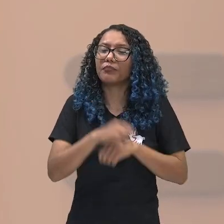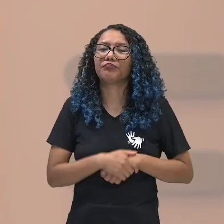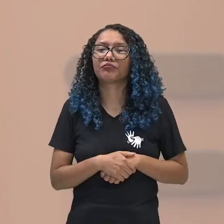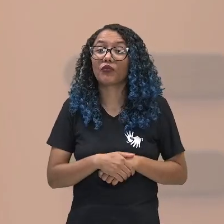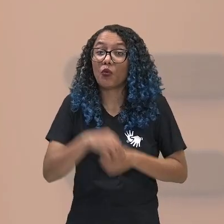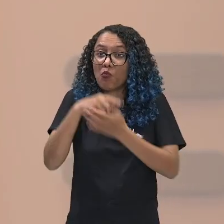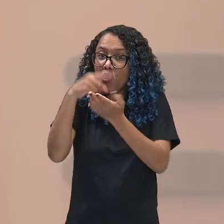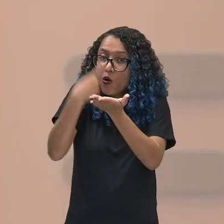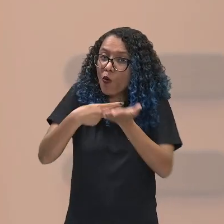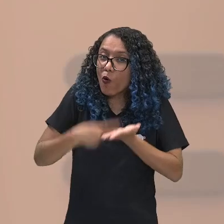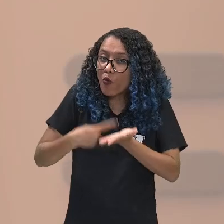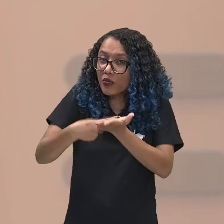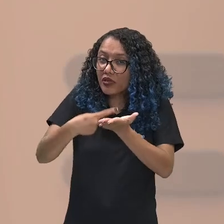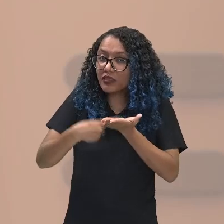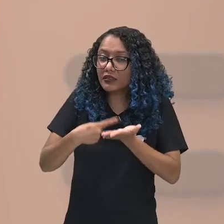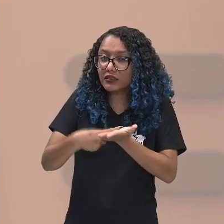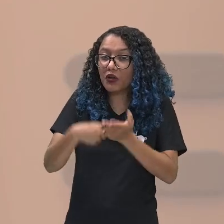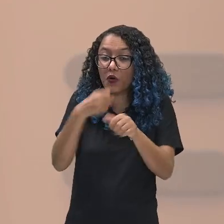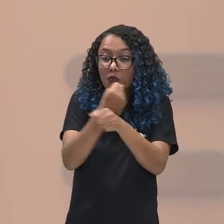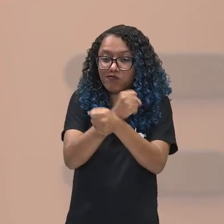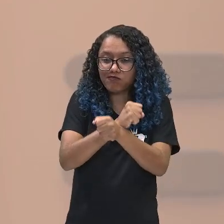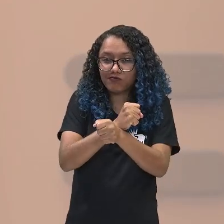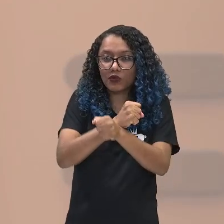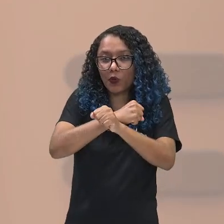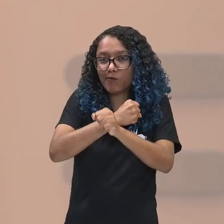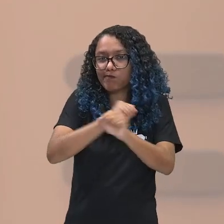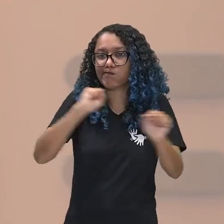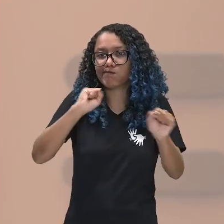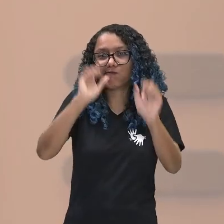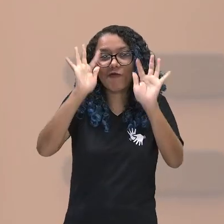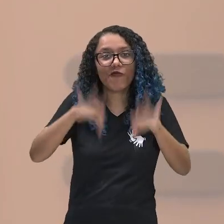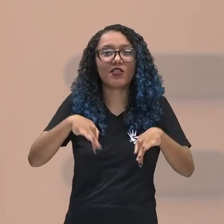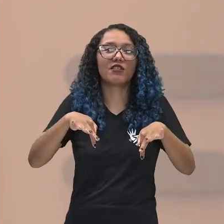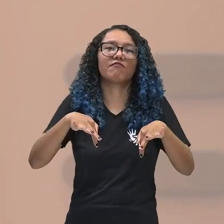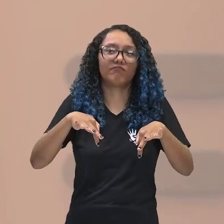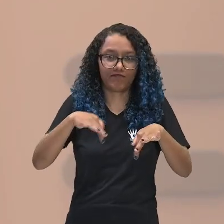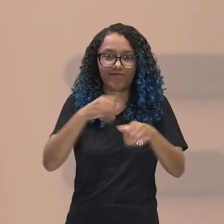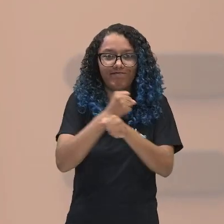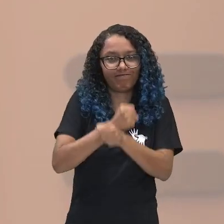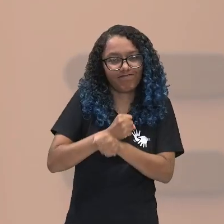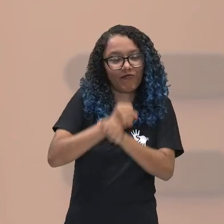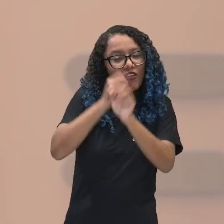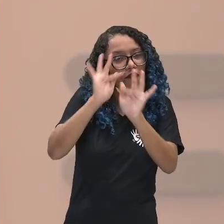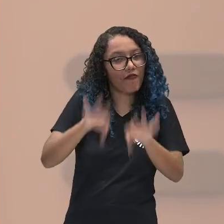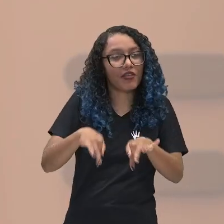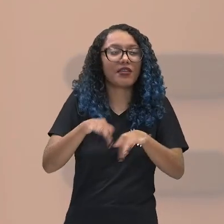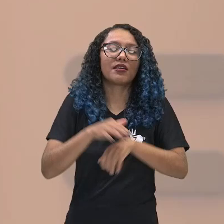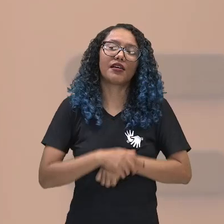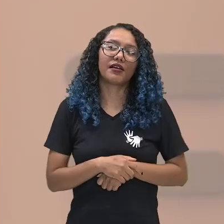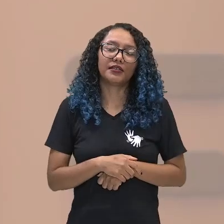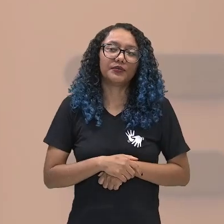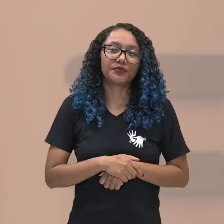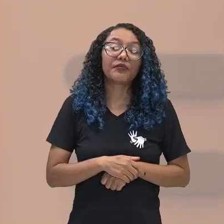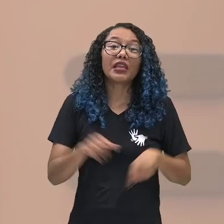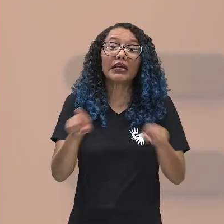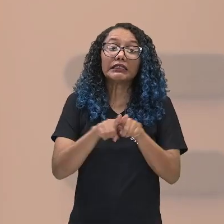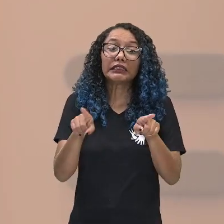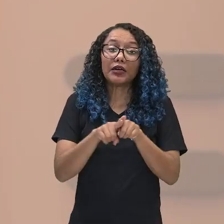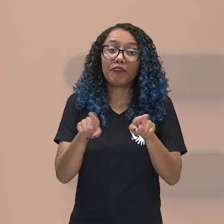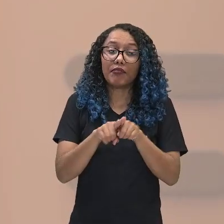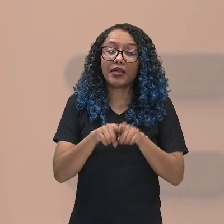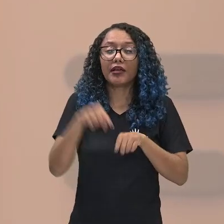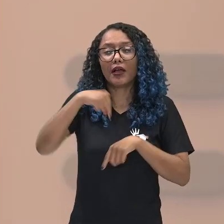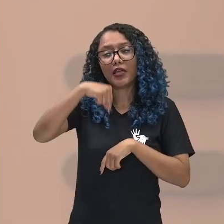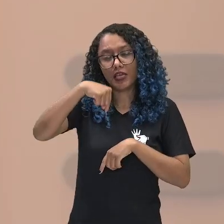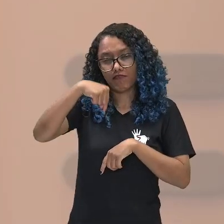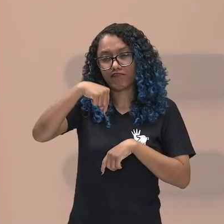essa escravidão, ela fosse extinta, tá? Vale ressaltar, então, que aqui no nosso